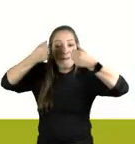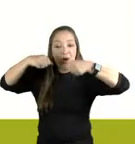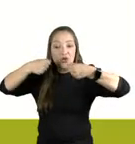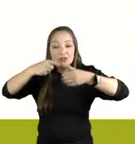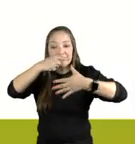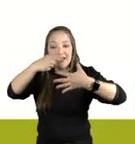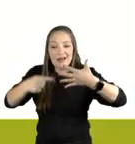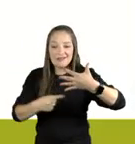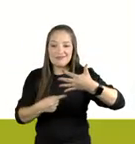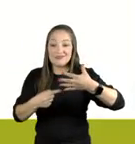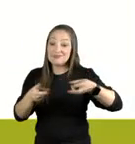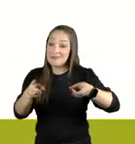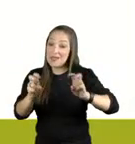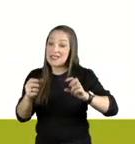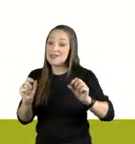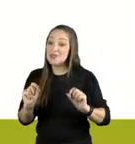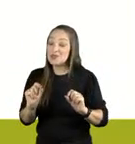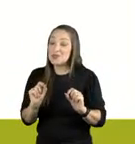bastante,